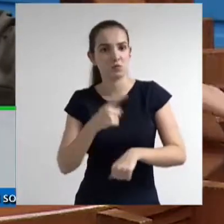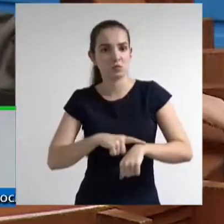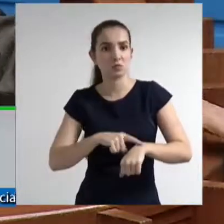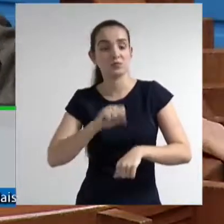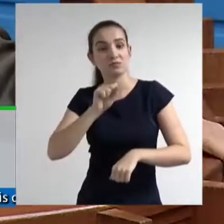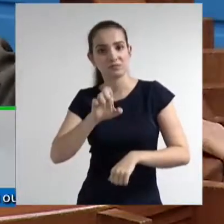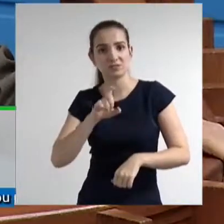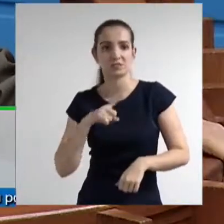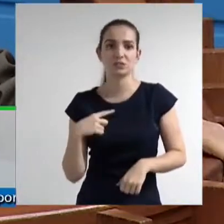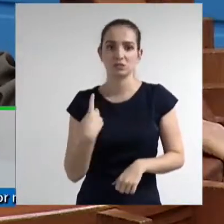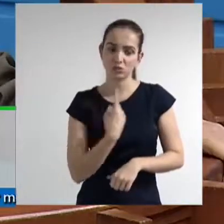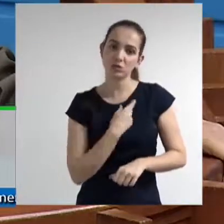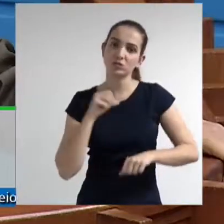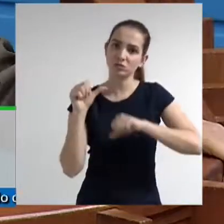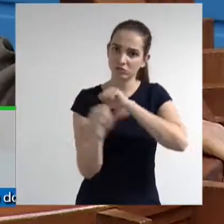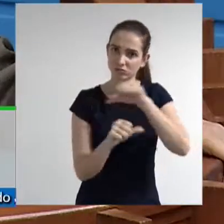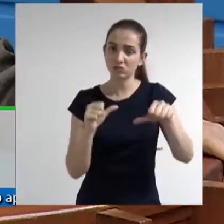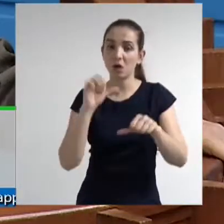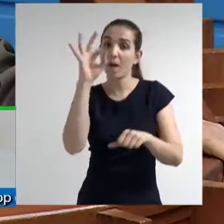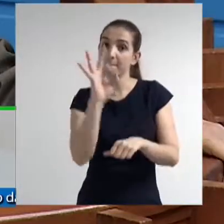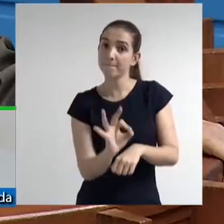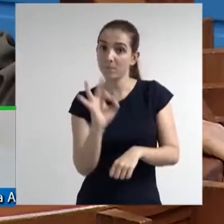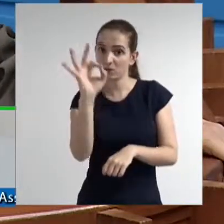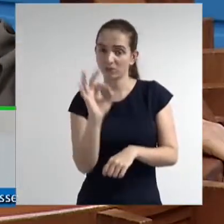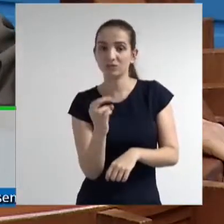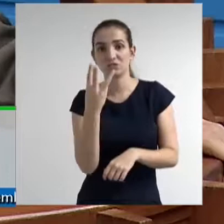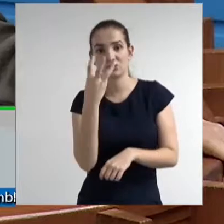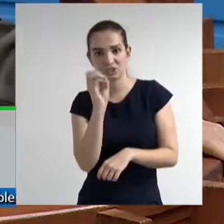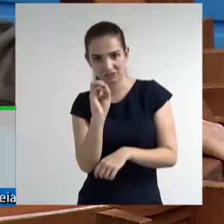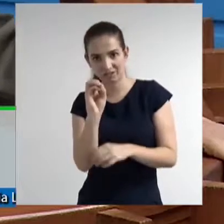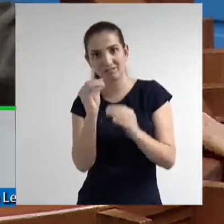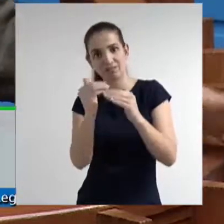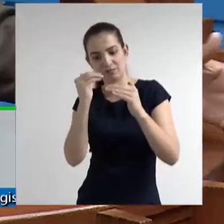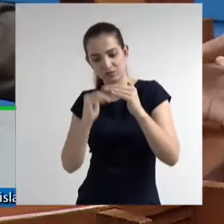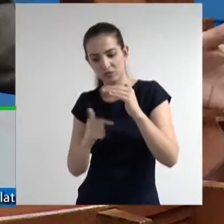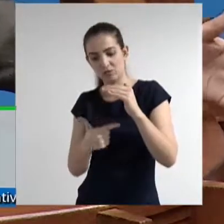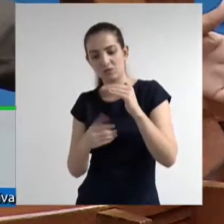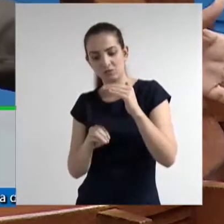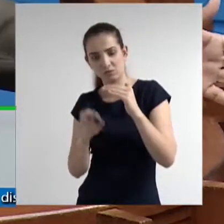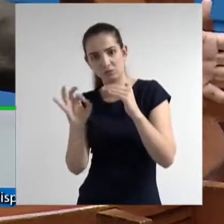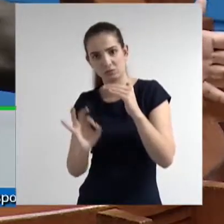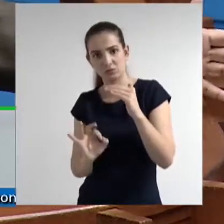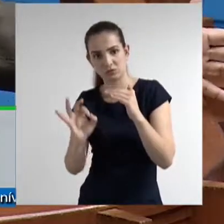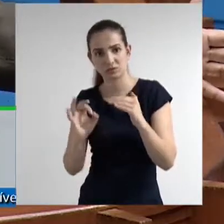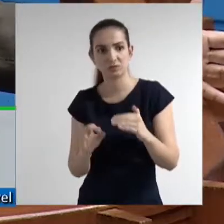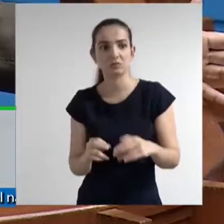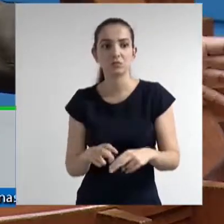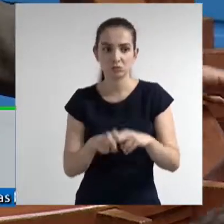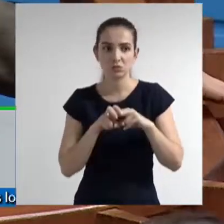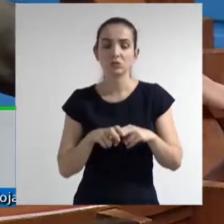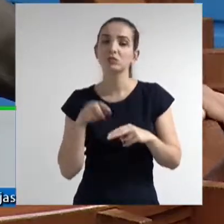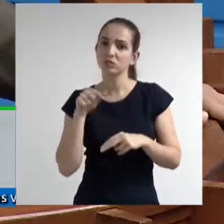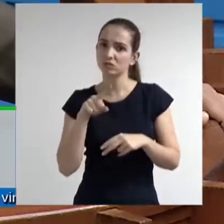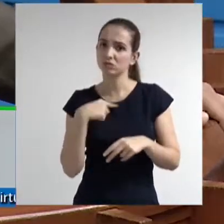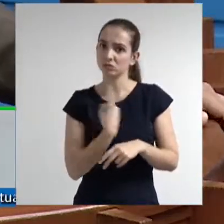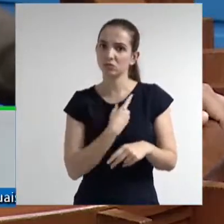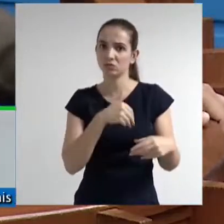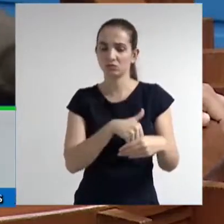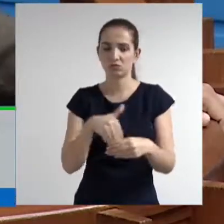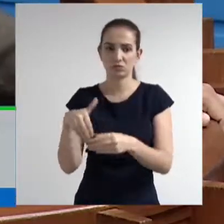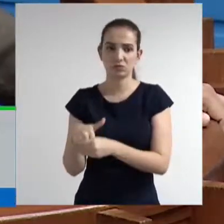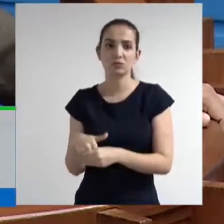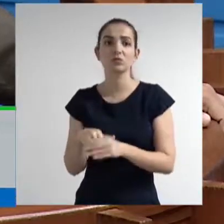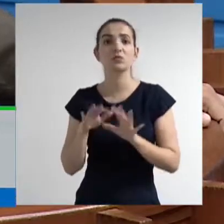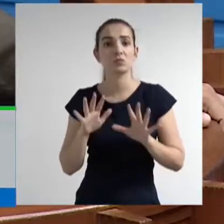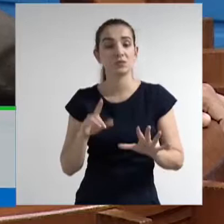nós alterarmos esse percentual de 30% para 20%. E é isso que nós estamos votando. E isso,